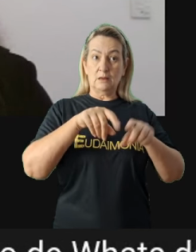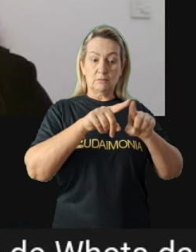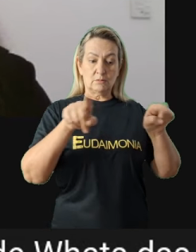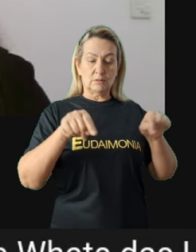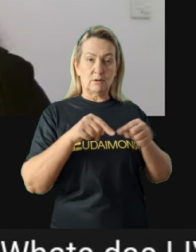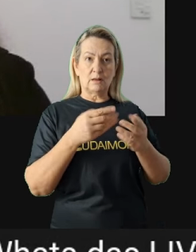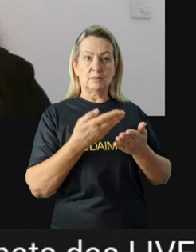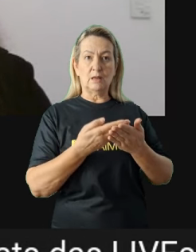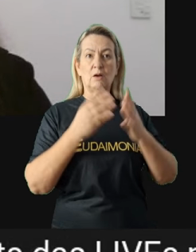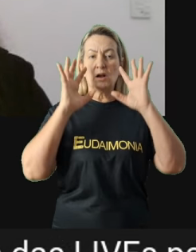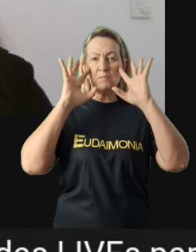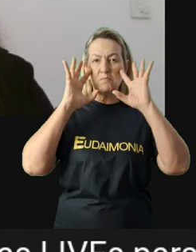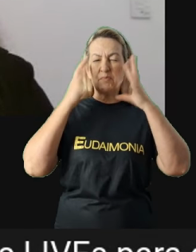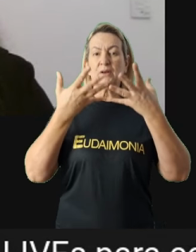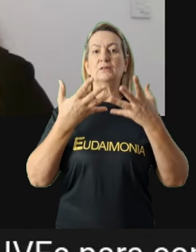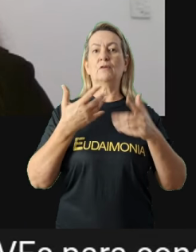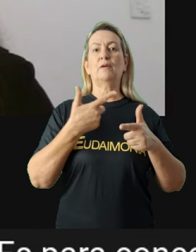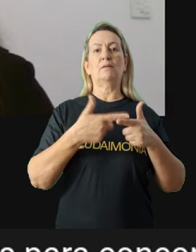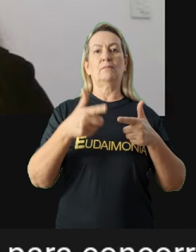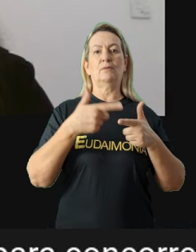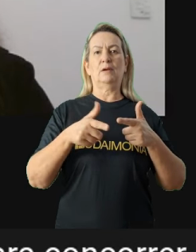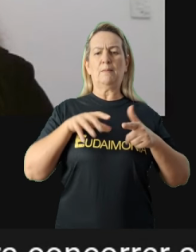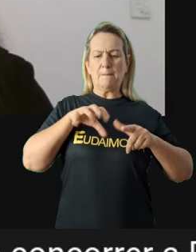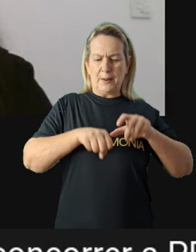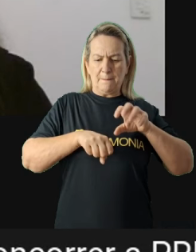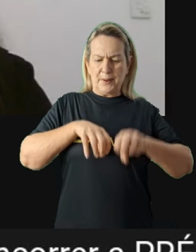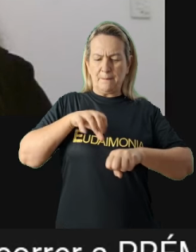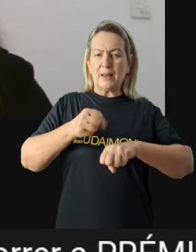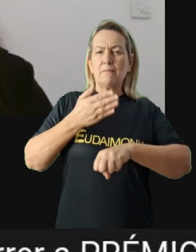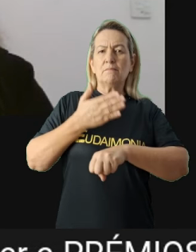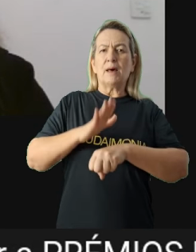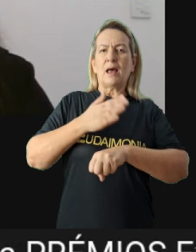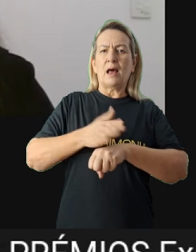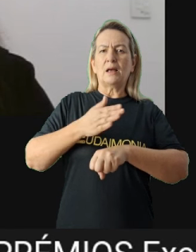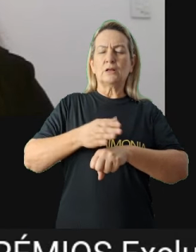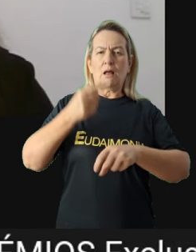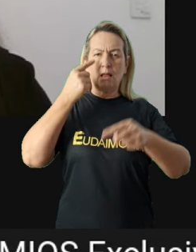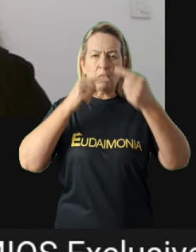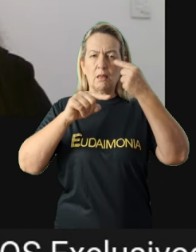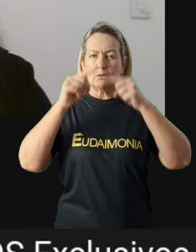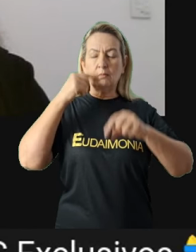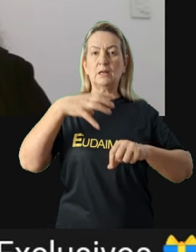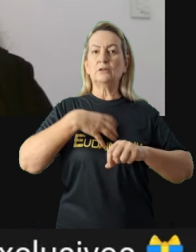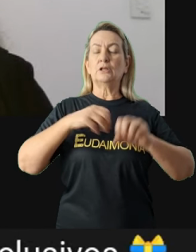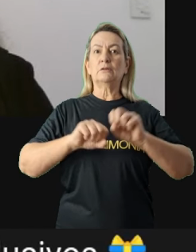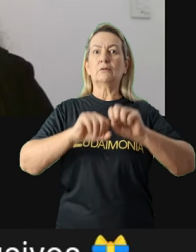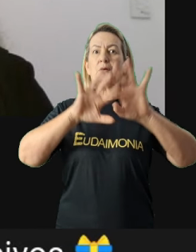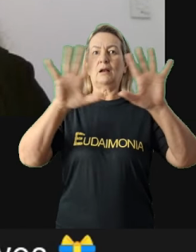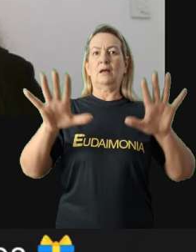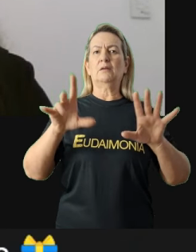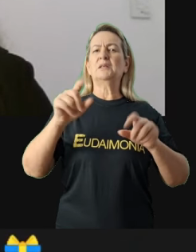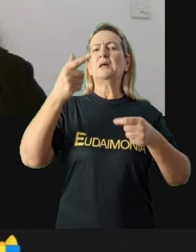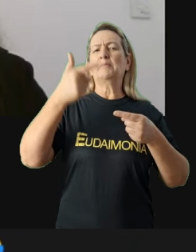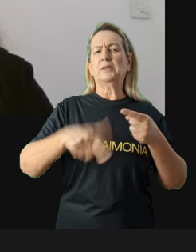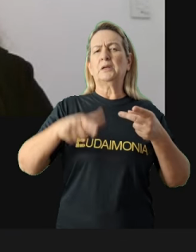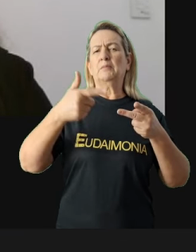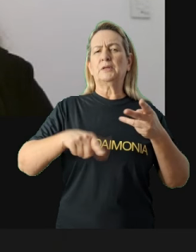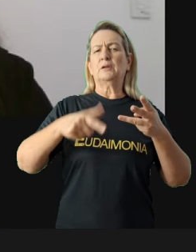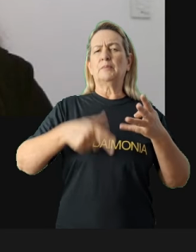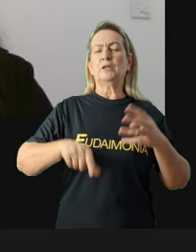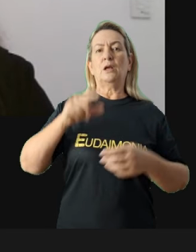para resolver problemas, é para mão na massa, é para tirar dúvidas com o professor, é para o professor poder identificar de forma clara, não